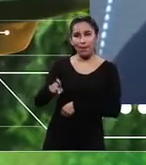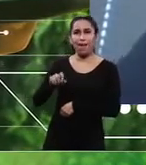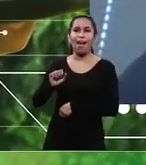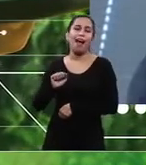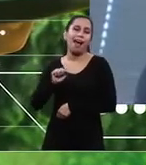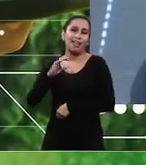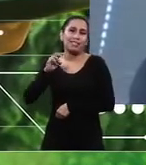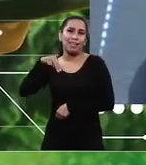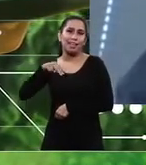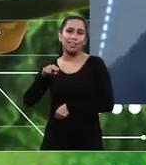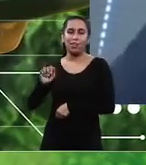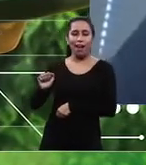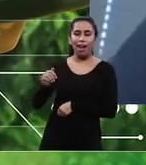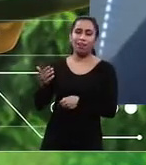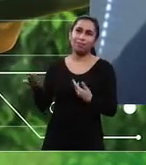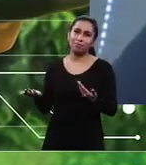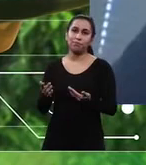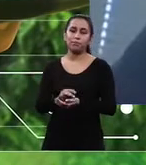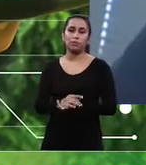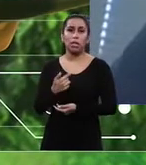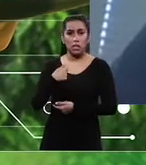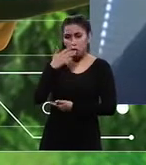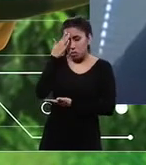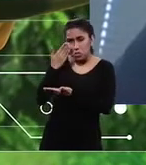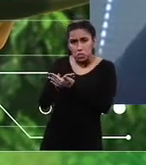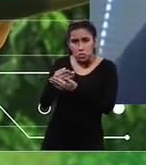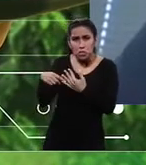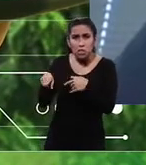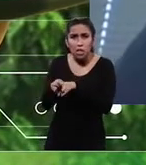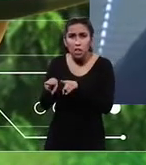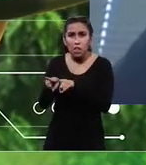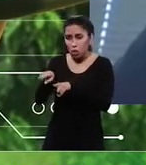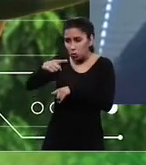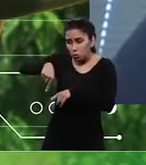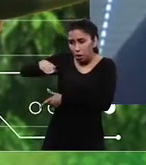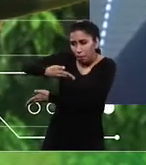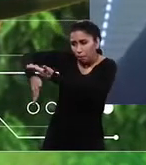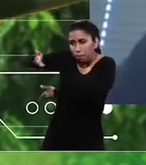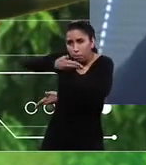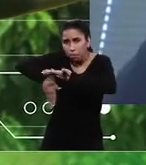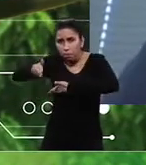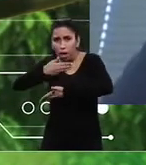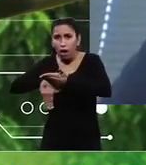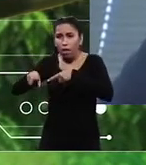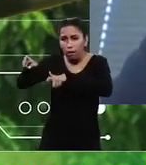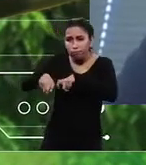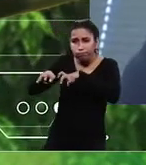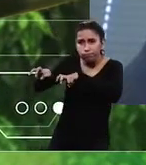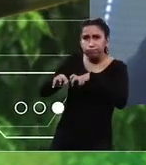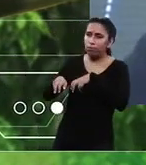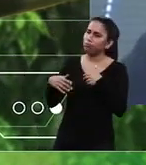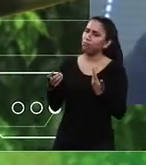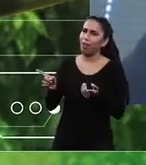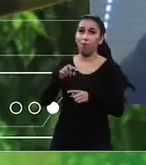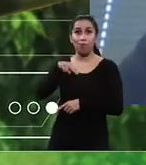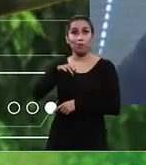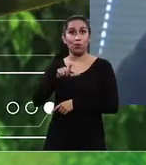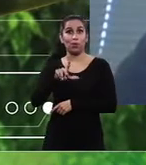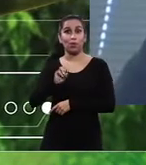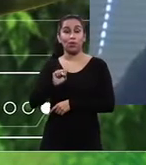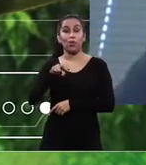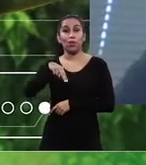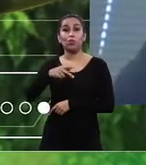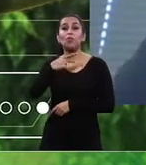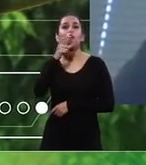eu acredito até que outras instituições que não necessariamente estão envolvidas com a agricultura, porque como o Nelson falou, a agricultura, quando ela chega